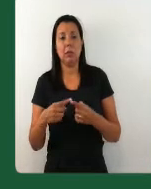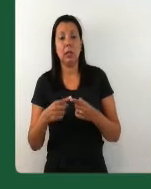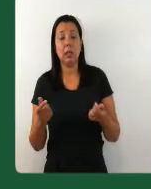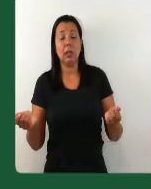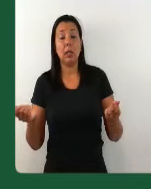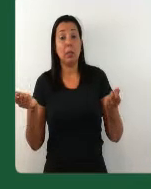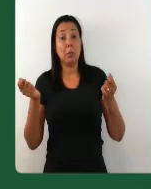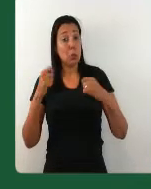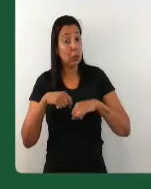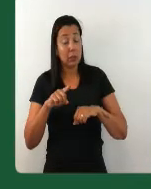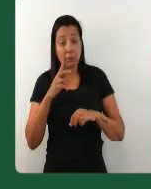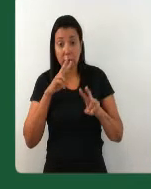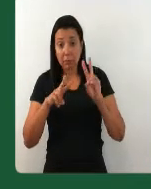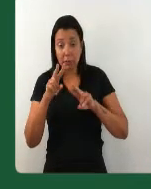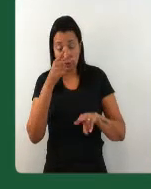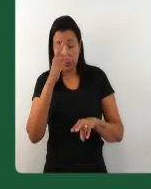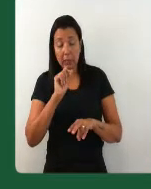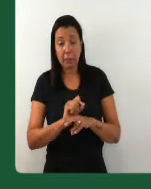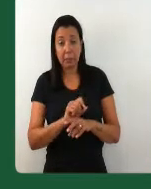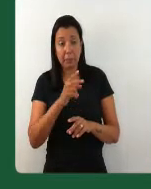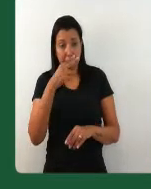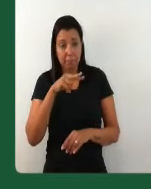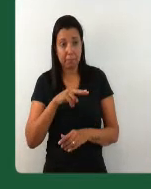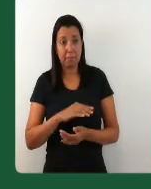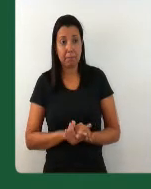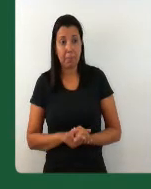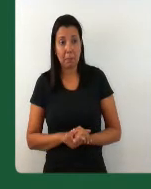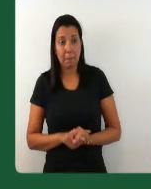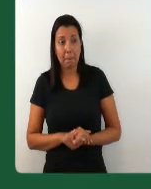possível ver o paciente.